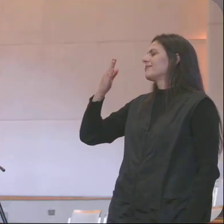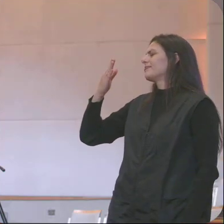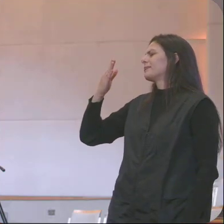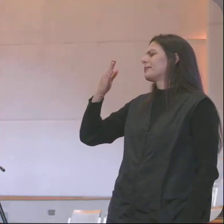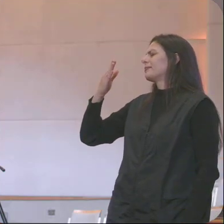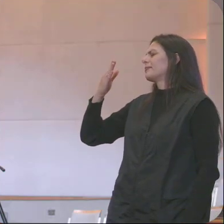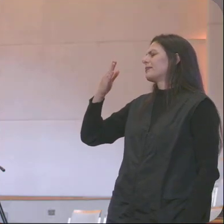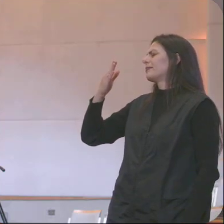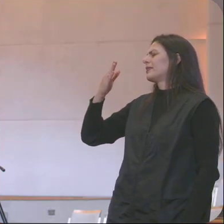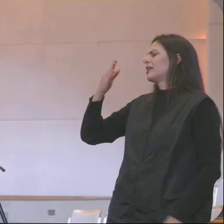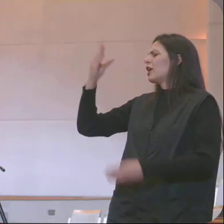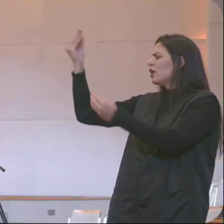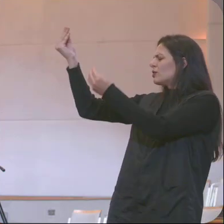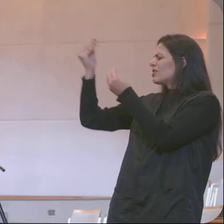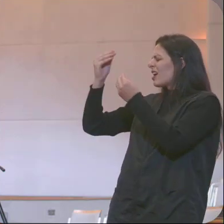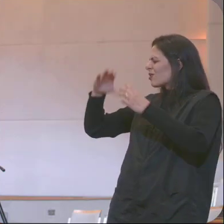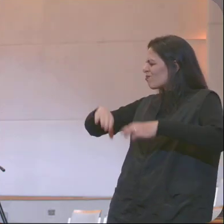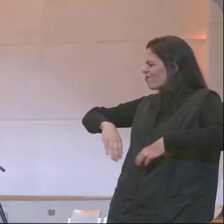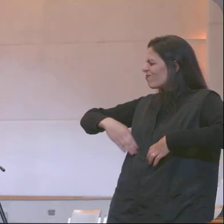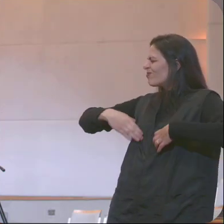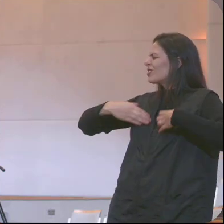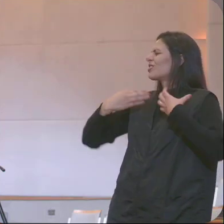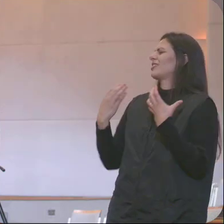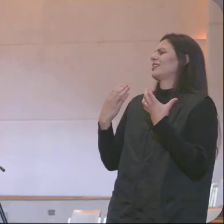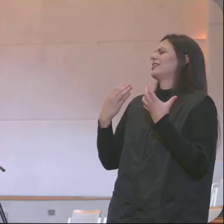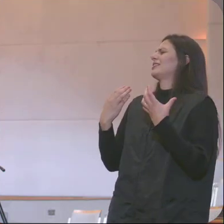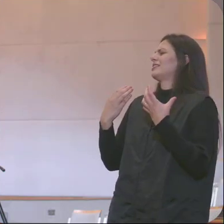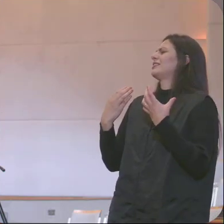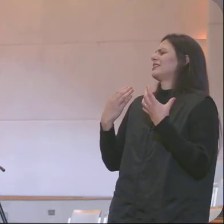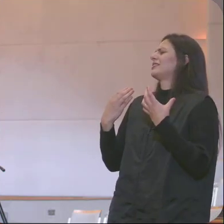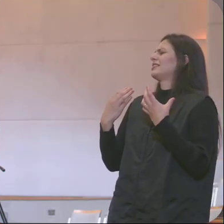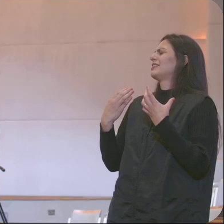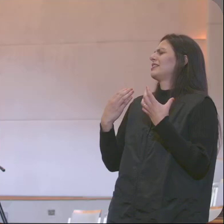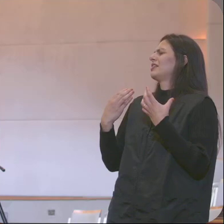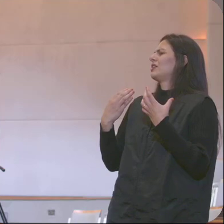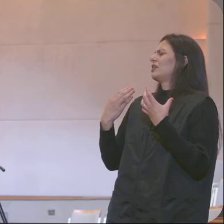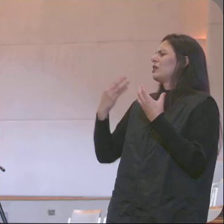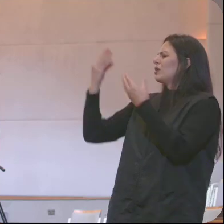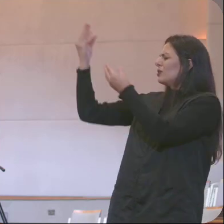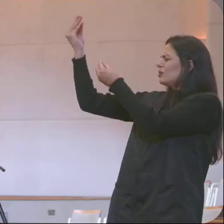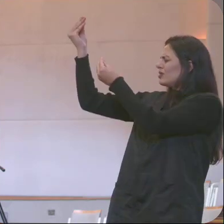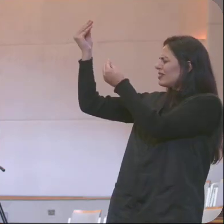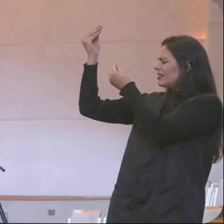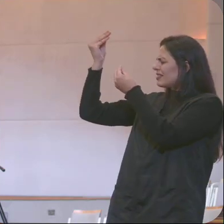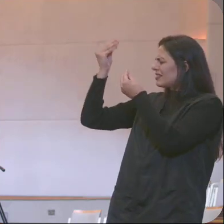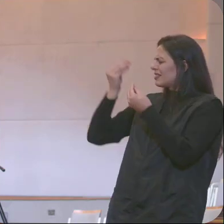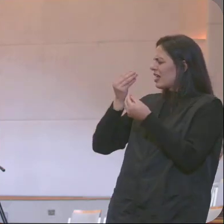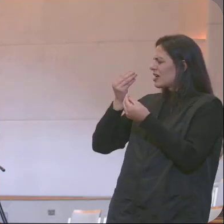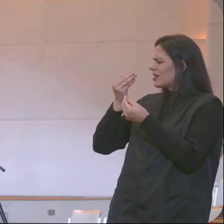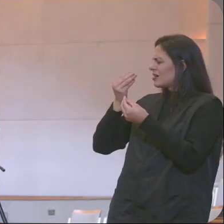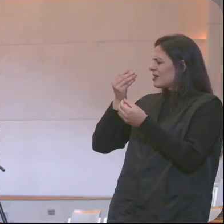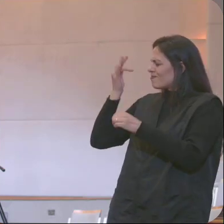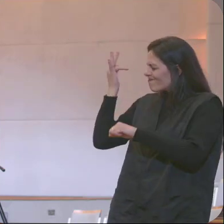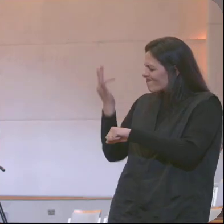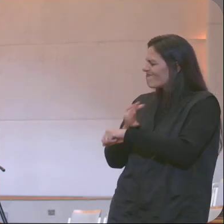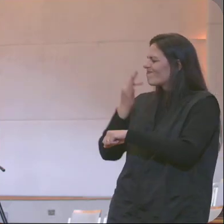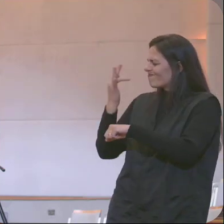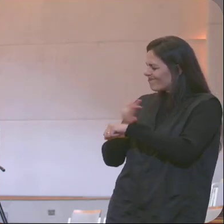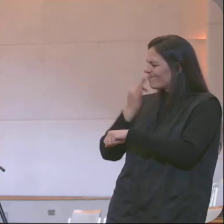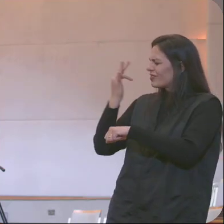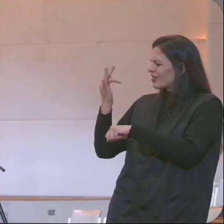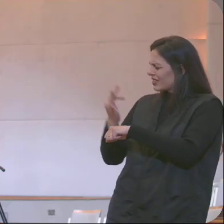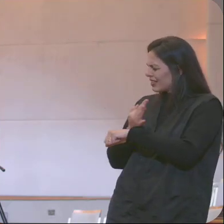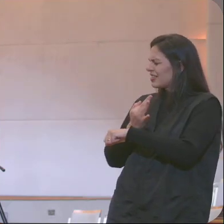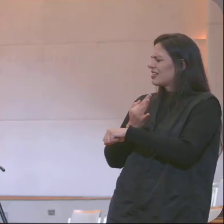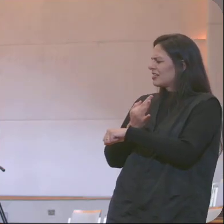Nos dá, Senhor, coragem, nos dá resiliência, perseverança para buscarmos tua